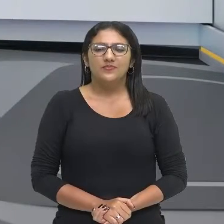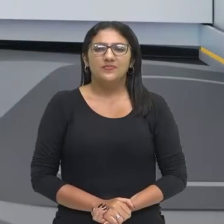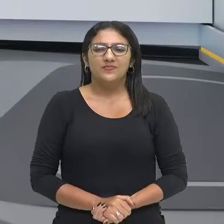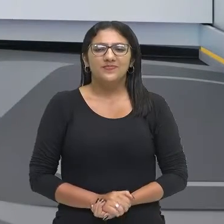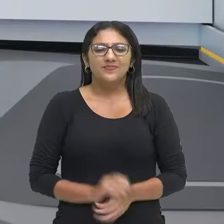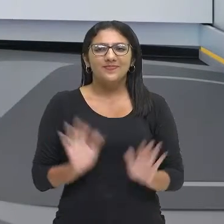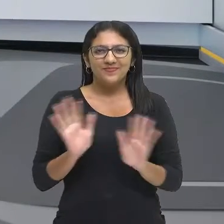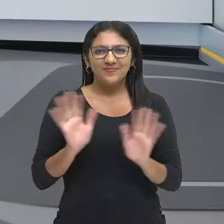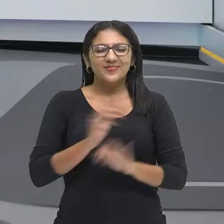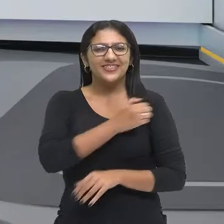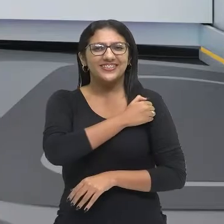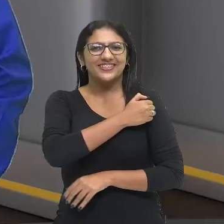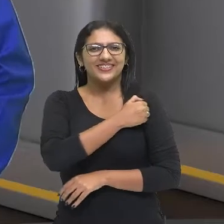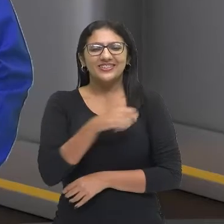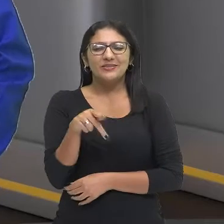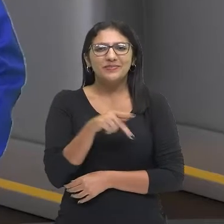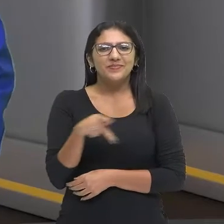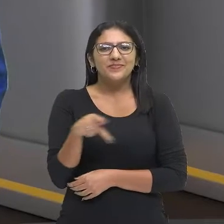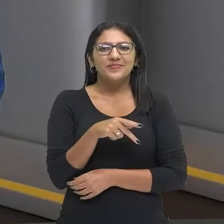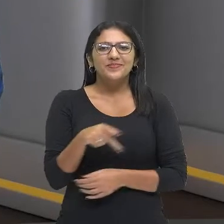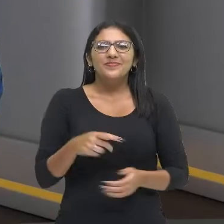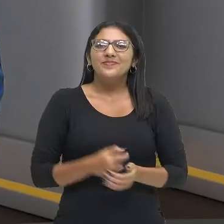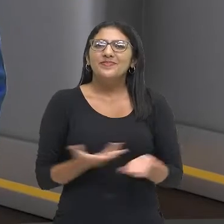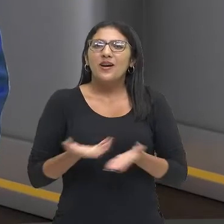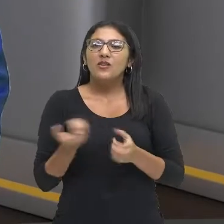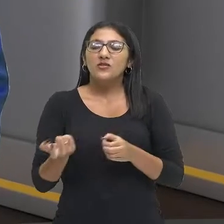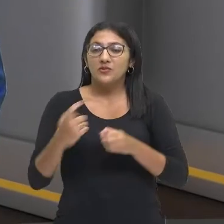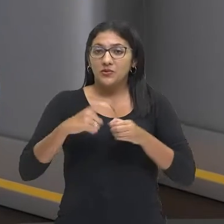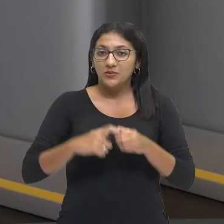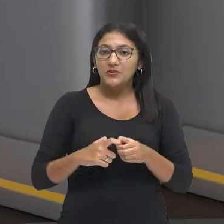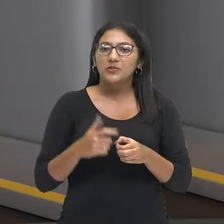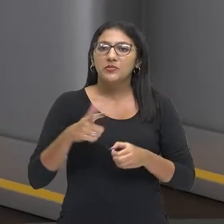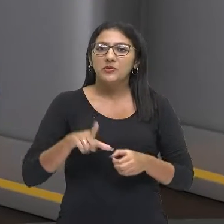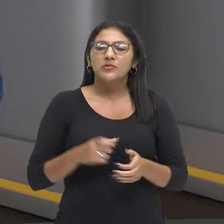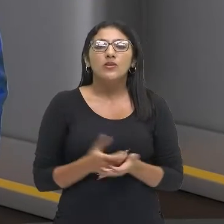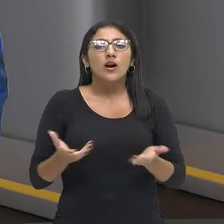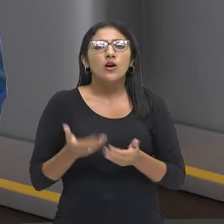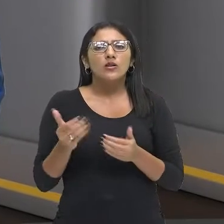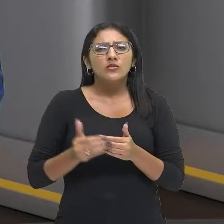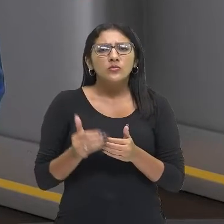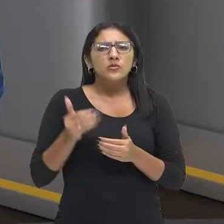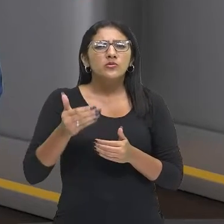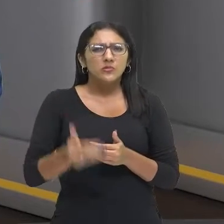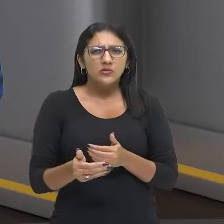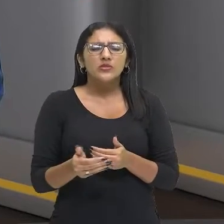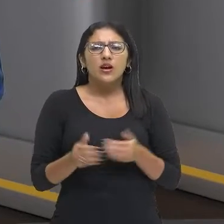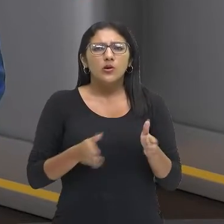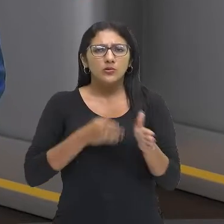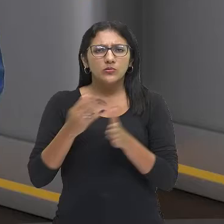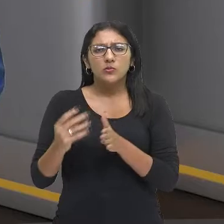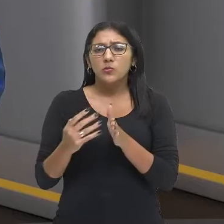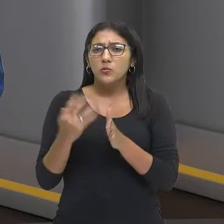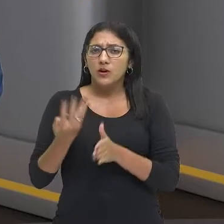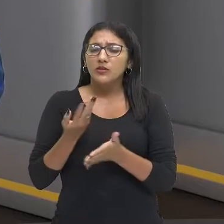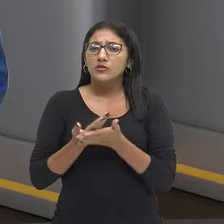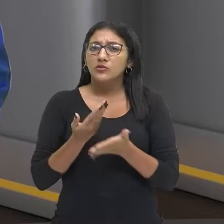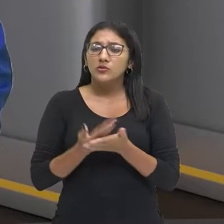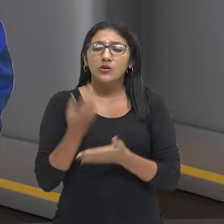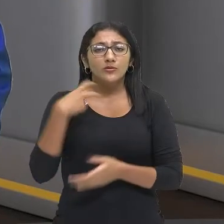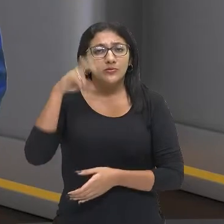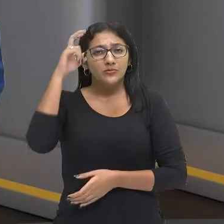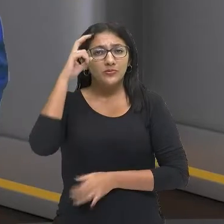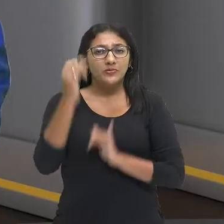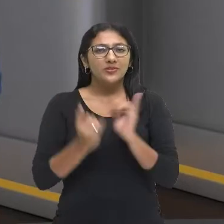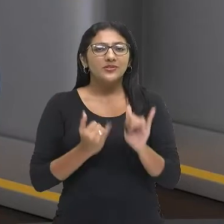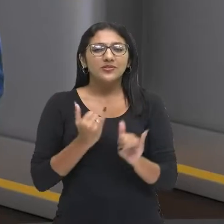Olá, estudantes! Olá, professores! Estamos de volta agora. Vamos continuar com a nossa unidade 4 de Cultura